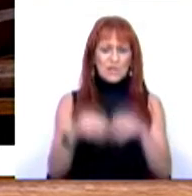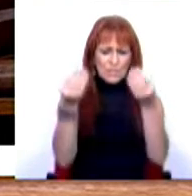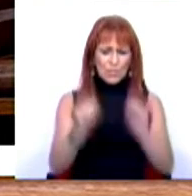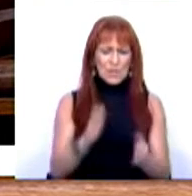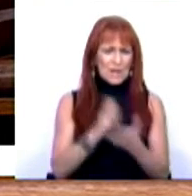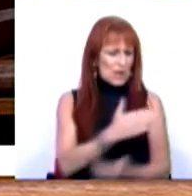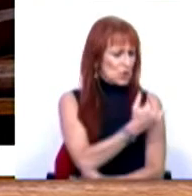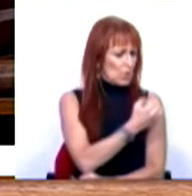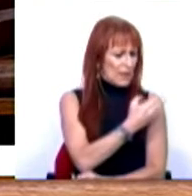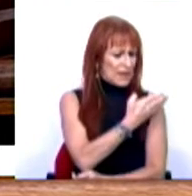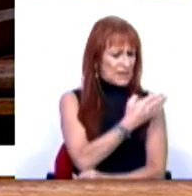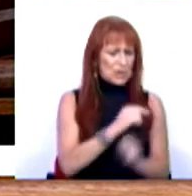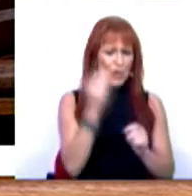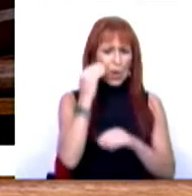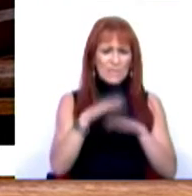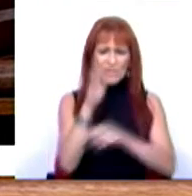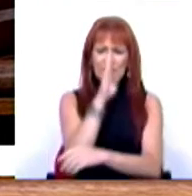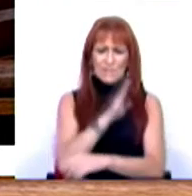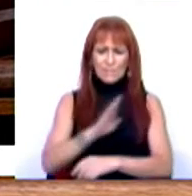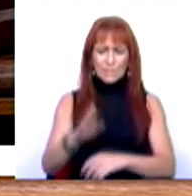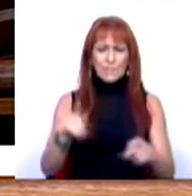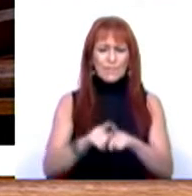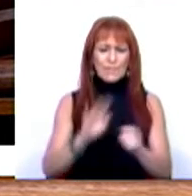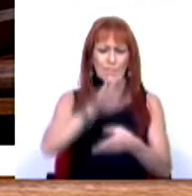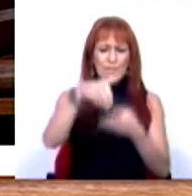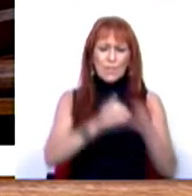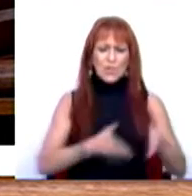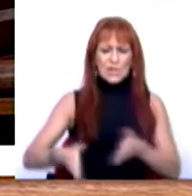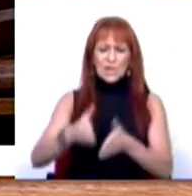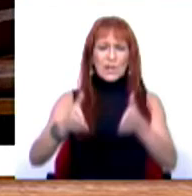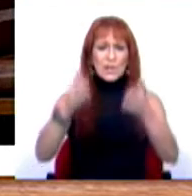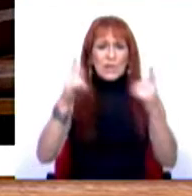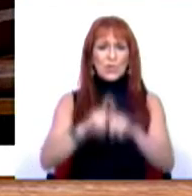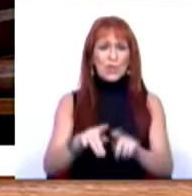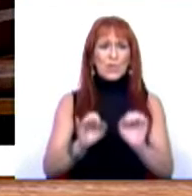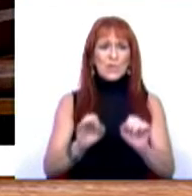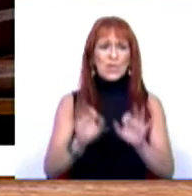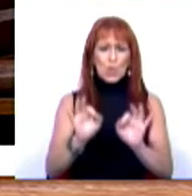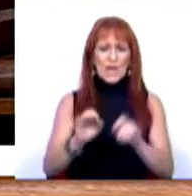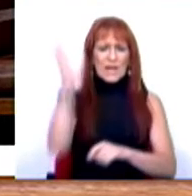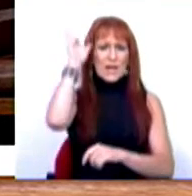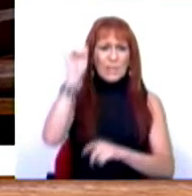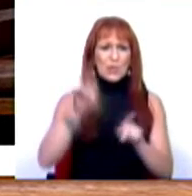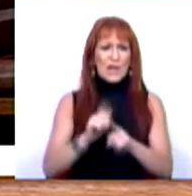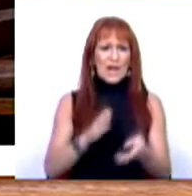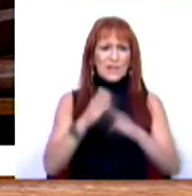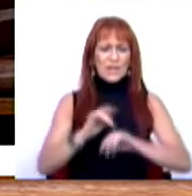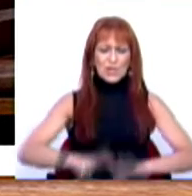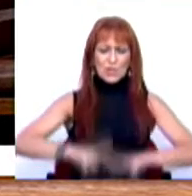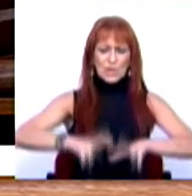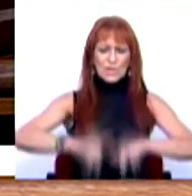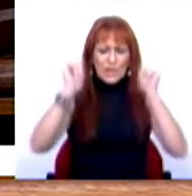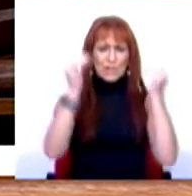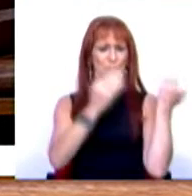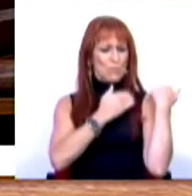desde 2007 procedimentos operacionais para incluir estratégias de cuidados dos animais através do desenvolvimento